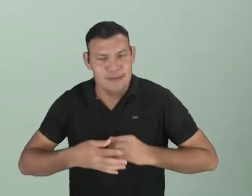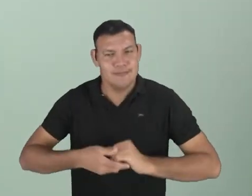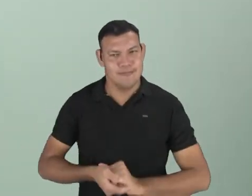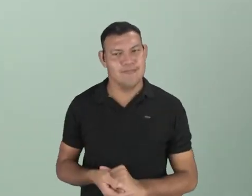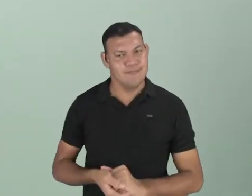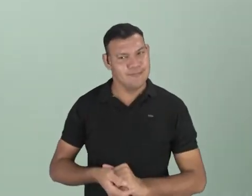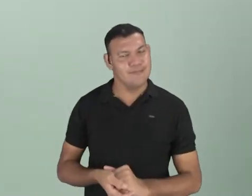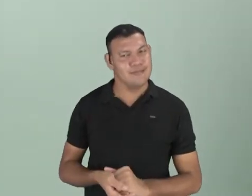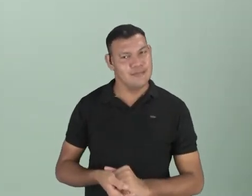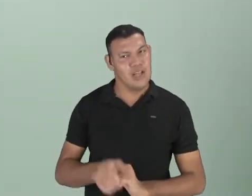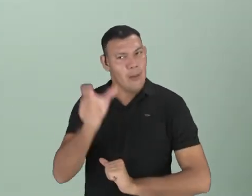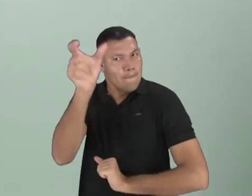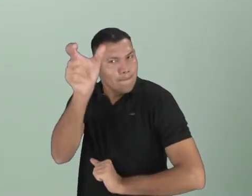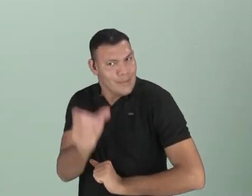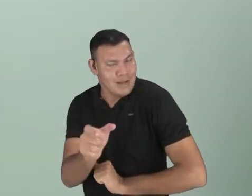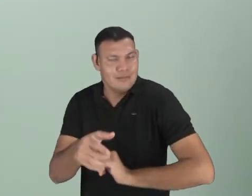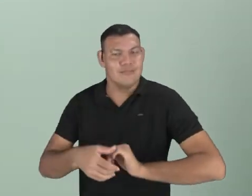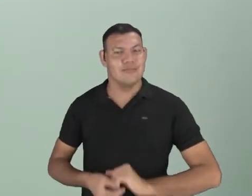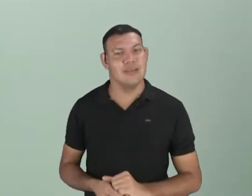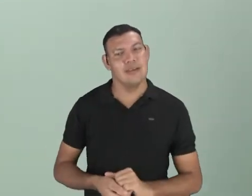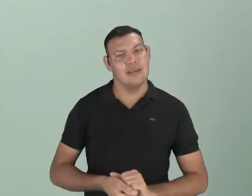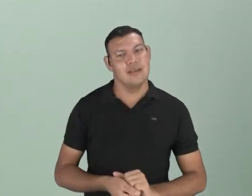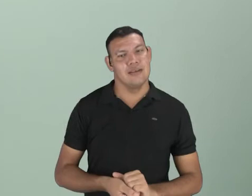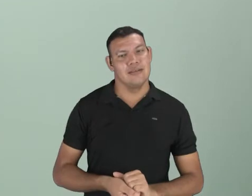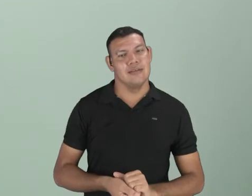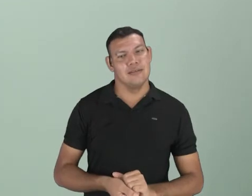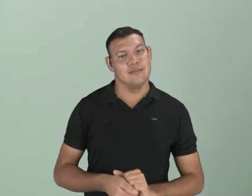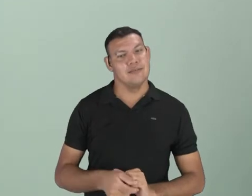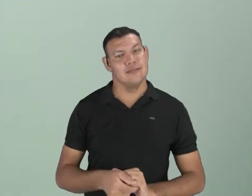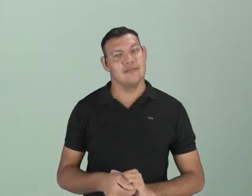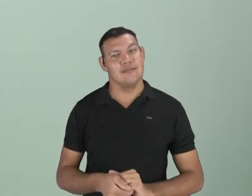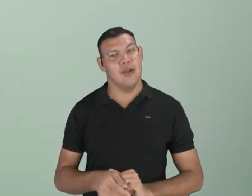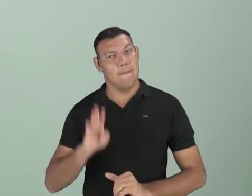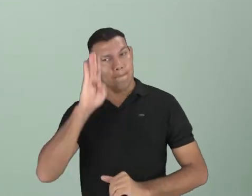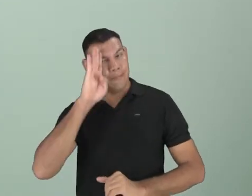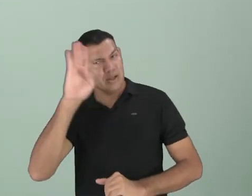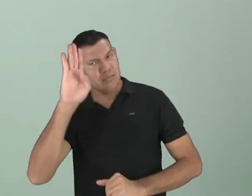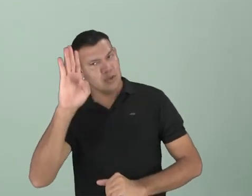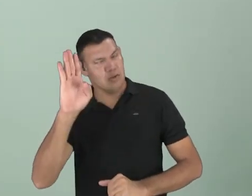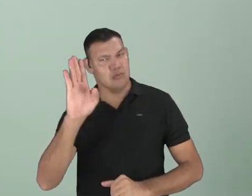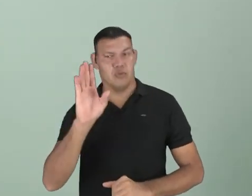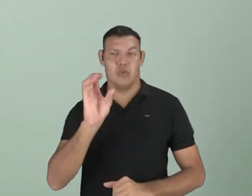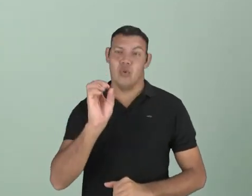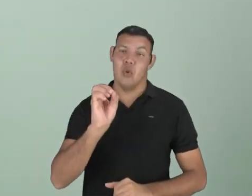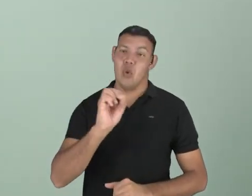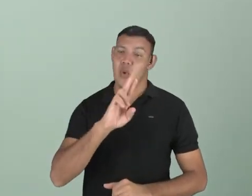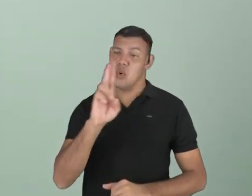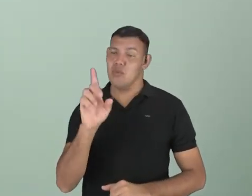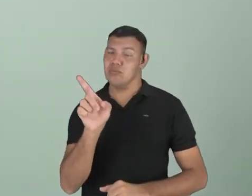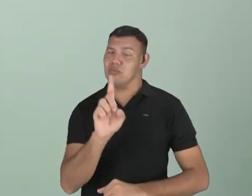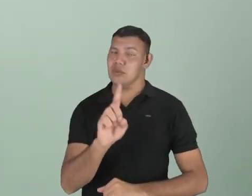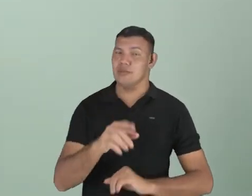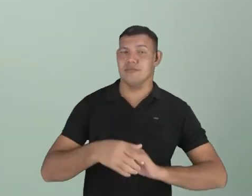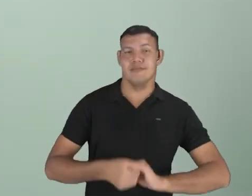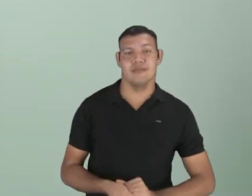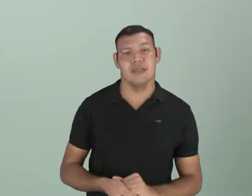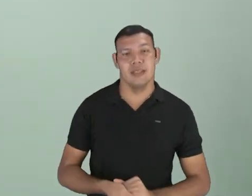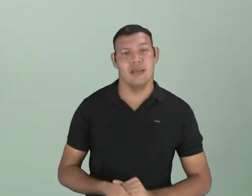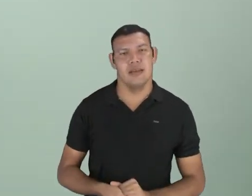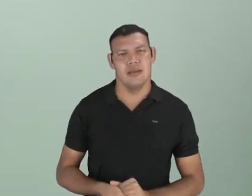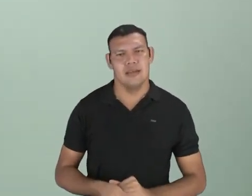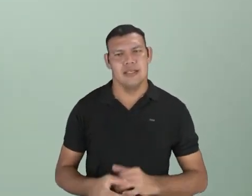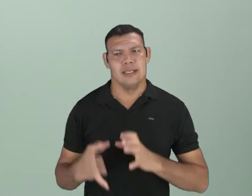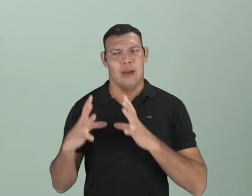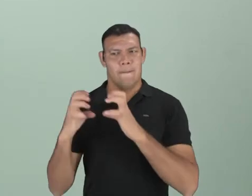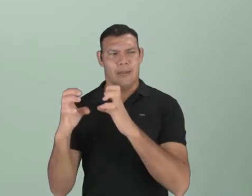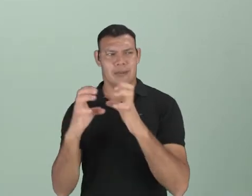posicionamento do nosso personagem. Pode ser o protagonista ou não, mas vai ser uma situação de conflito, que até você